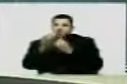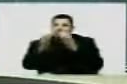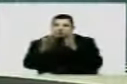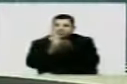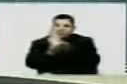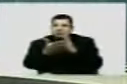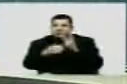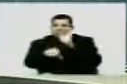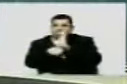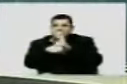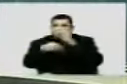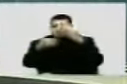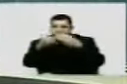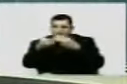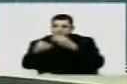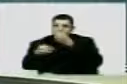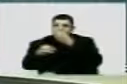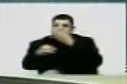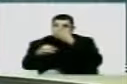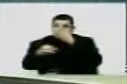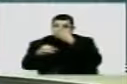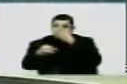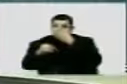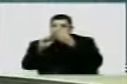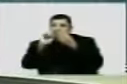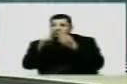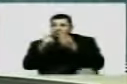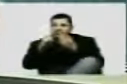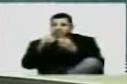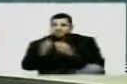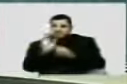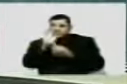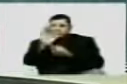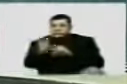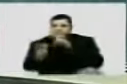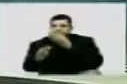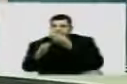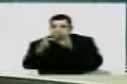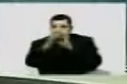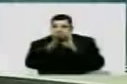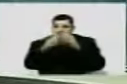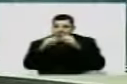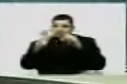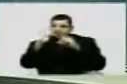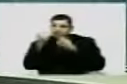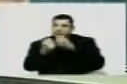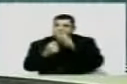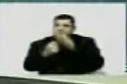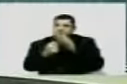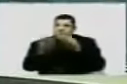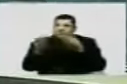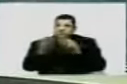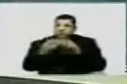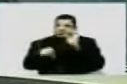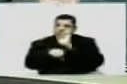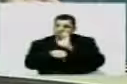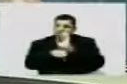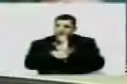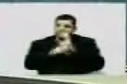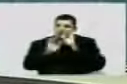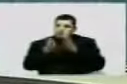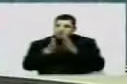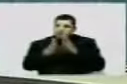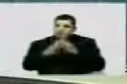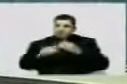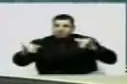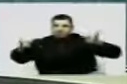que dividir com estados e com municípios. E se é contribuição, a União fica com tudo. E aí o Estado,